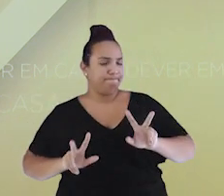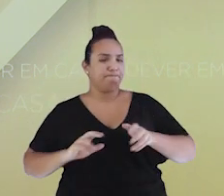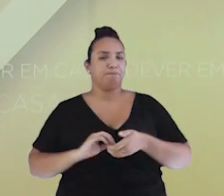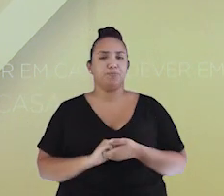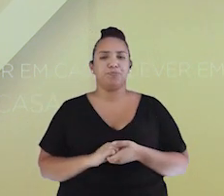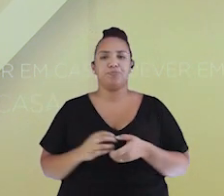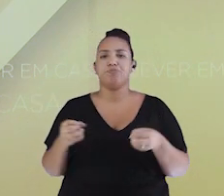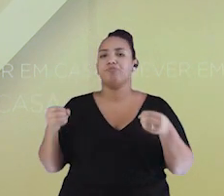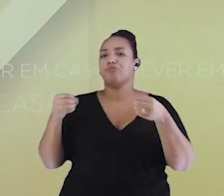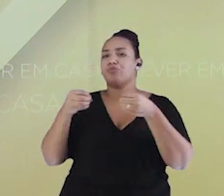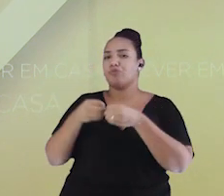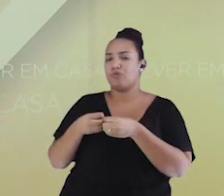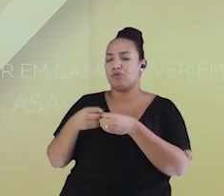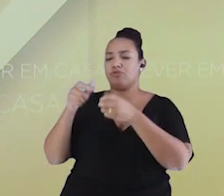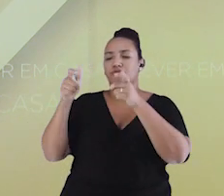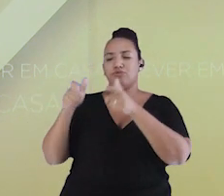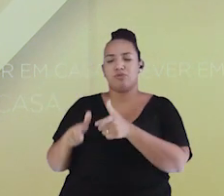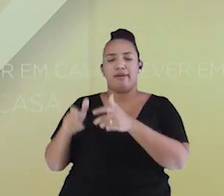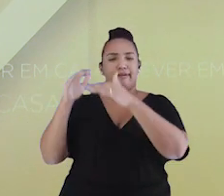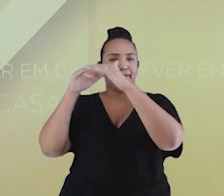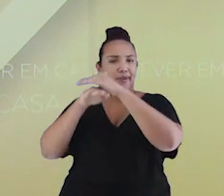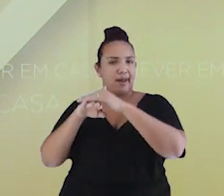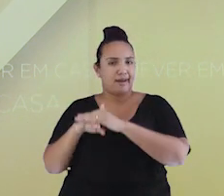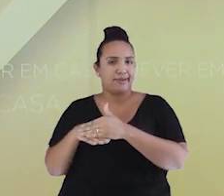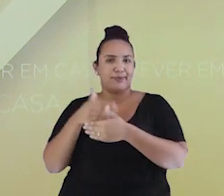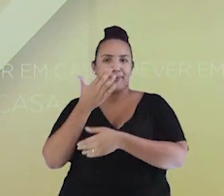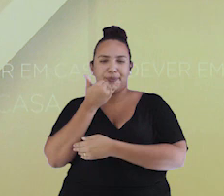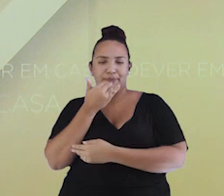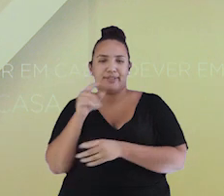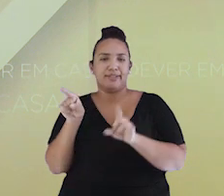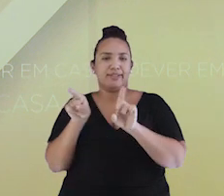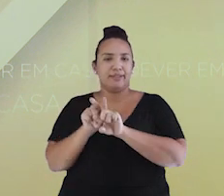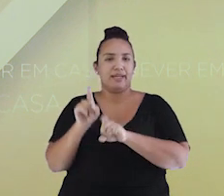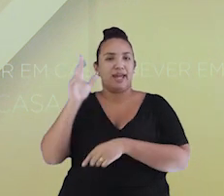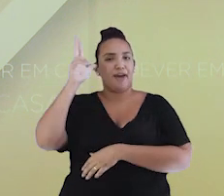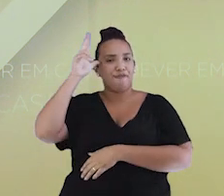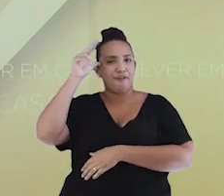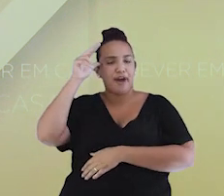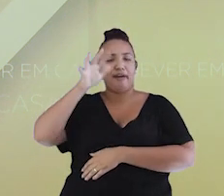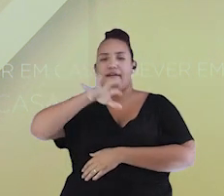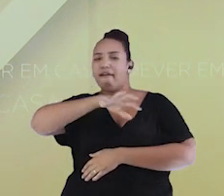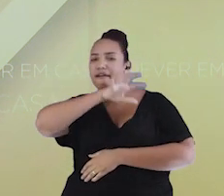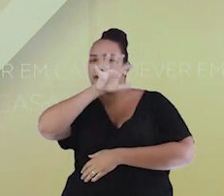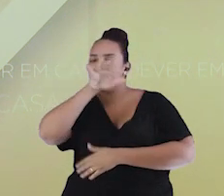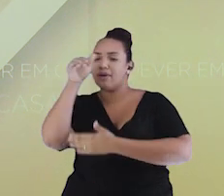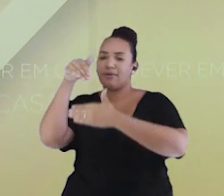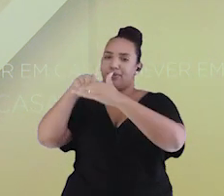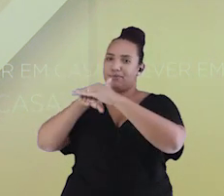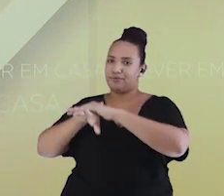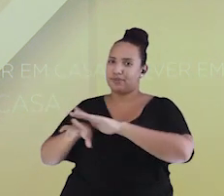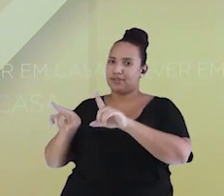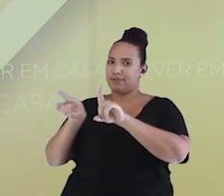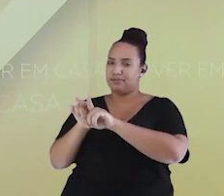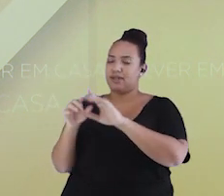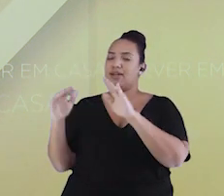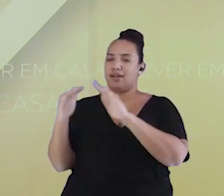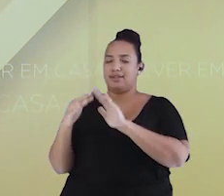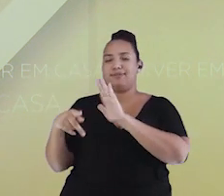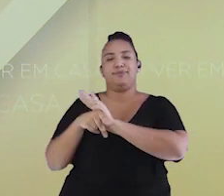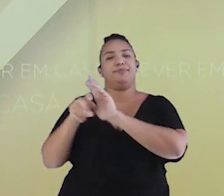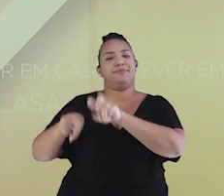baixas, próximo dos estábulos e armazéns. Estábulos são lugares onde ficam os